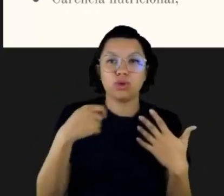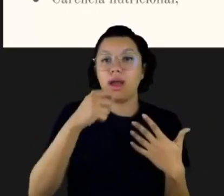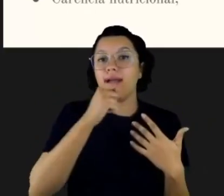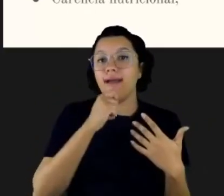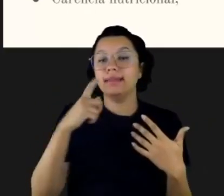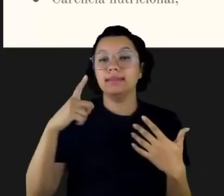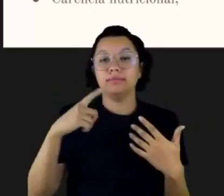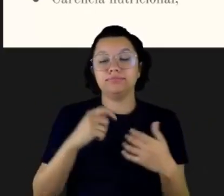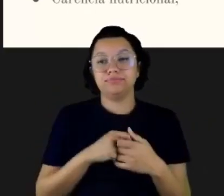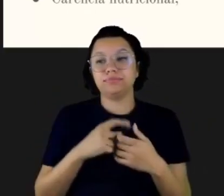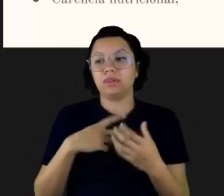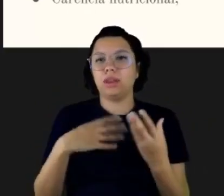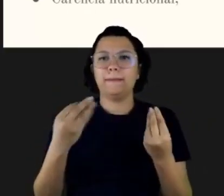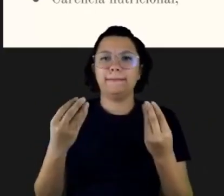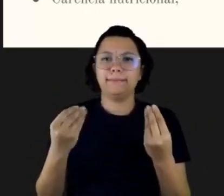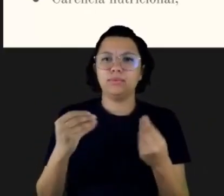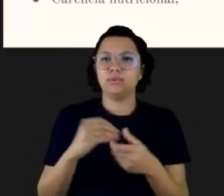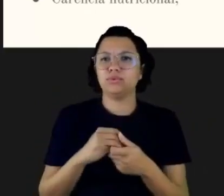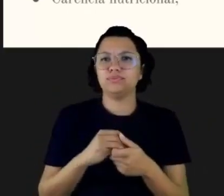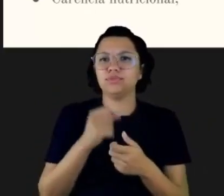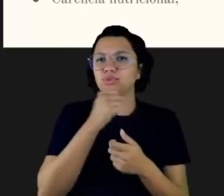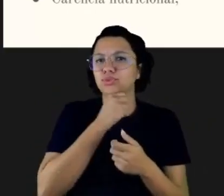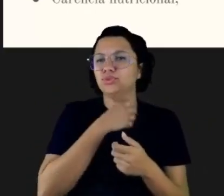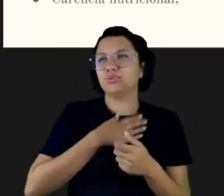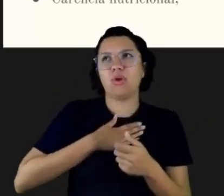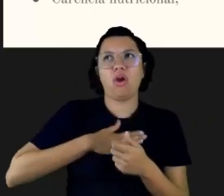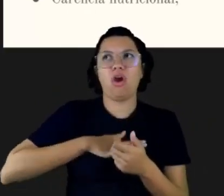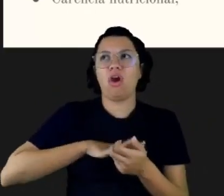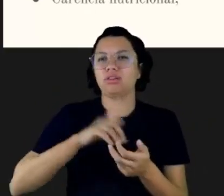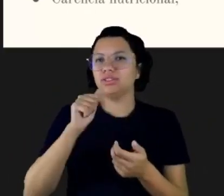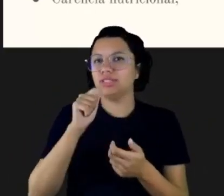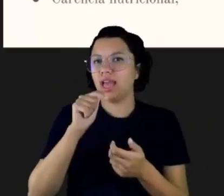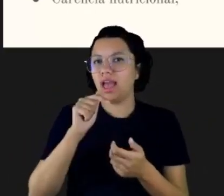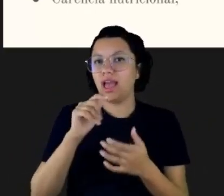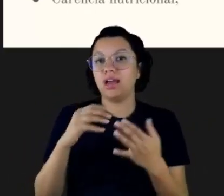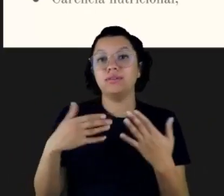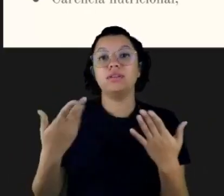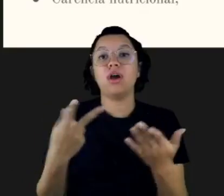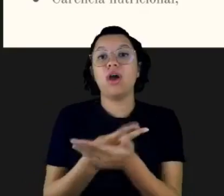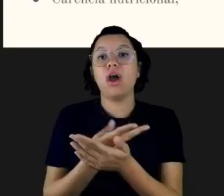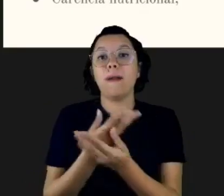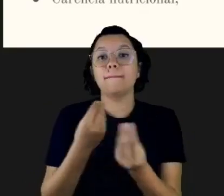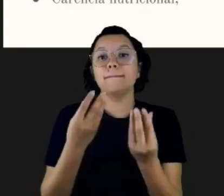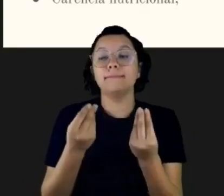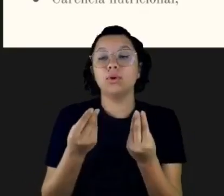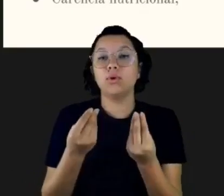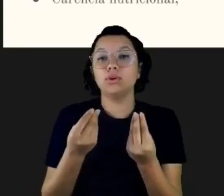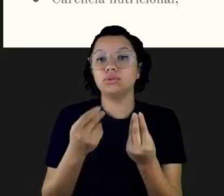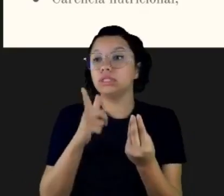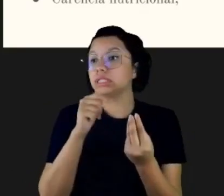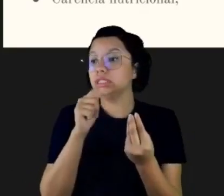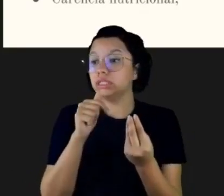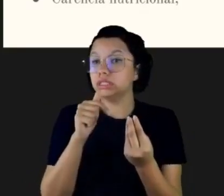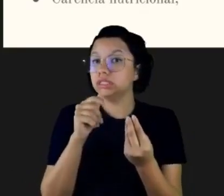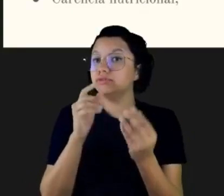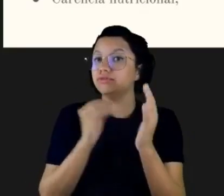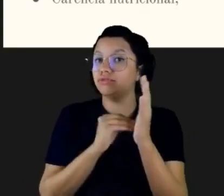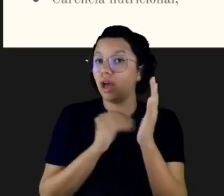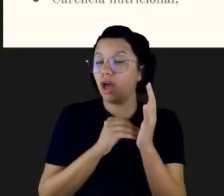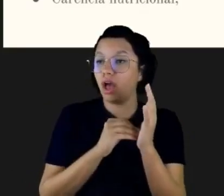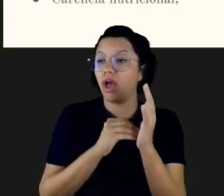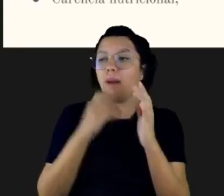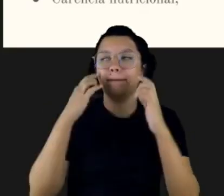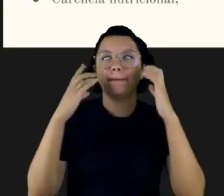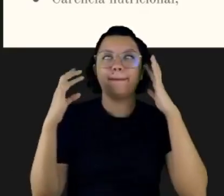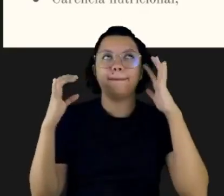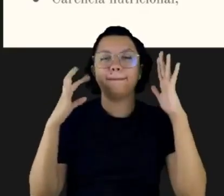De calor. Idoso não gosta de beber água. Desidratação provoca delírio. Quadros de dor, principalmente quando é idoso